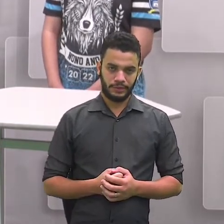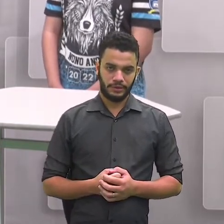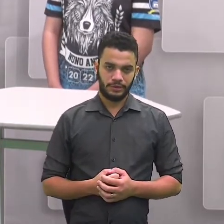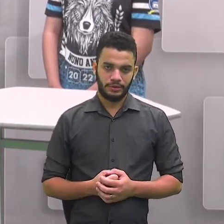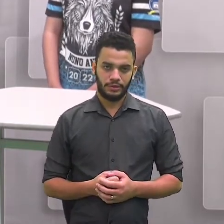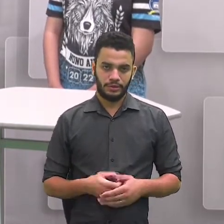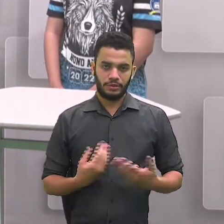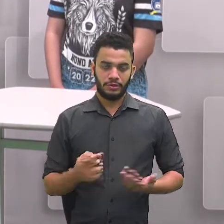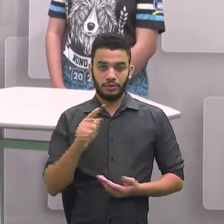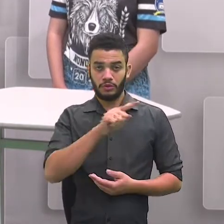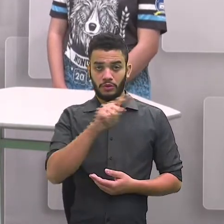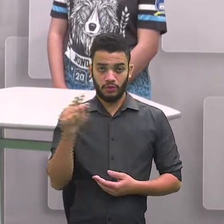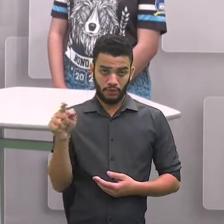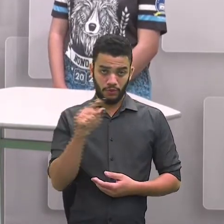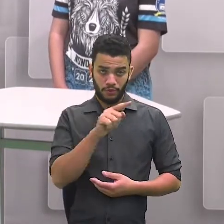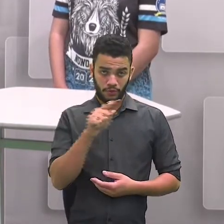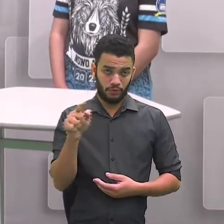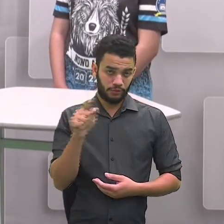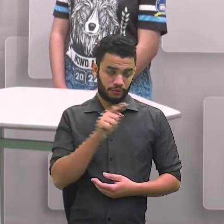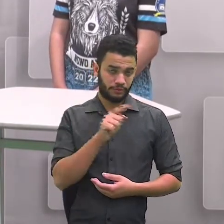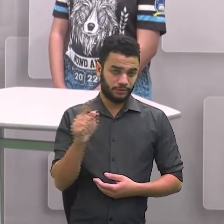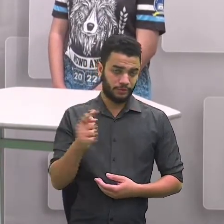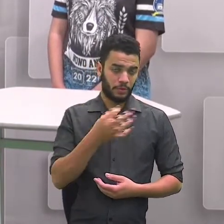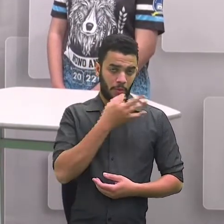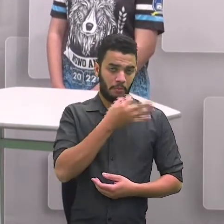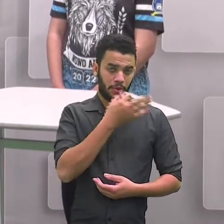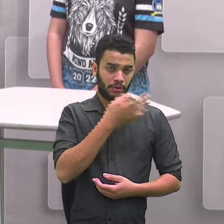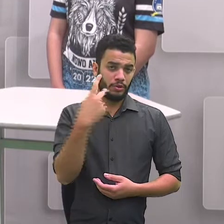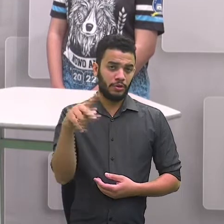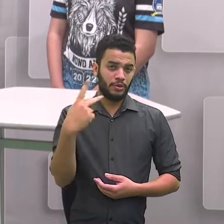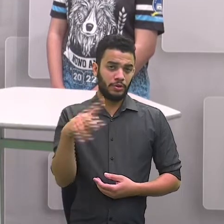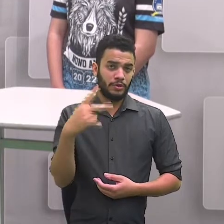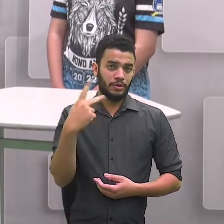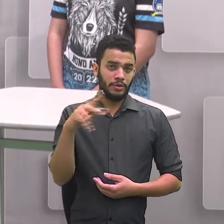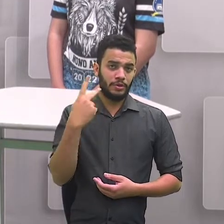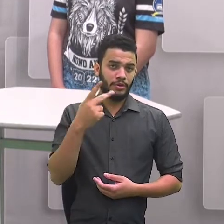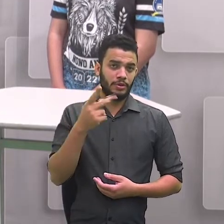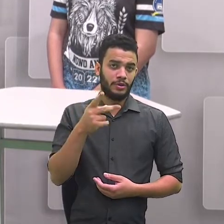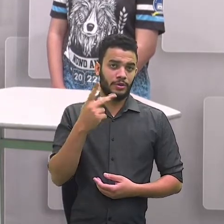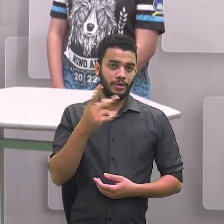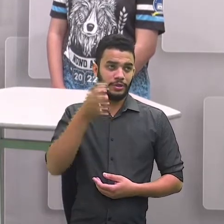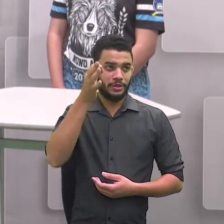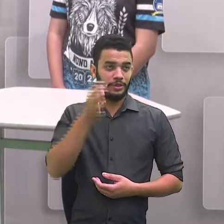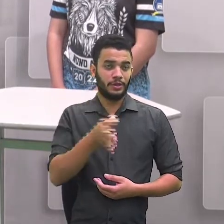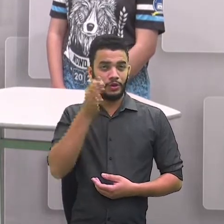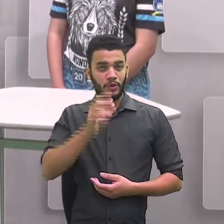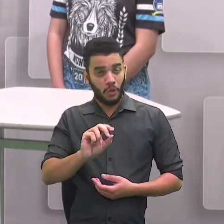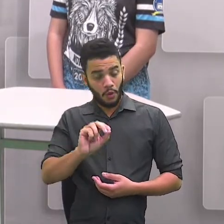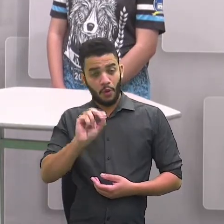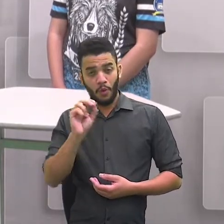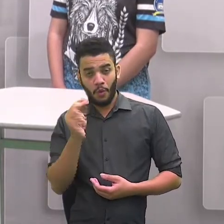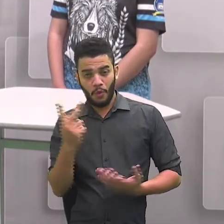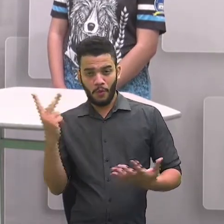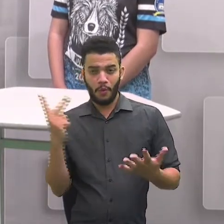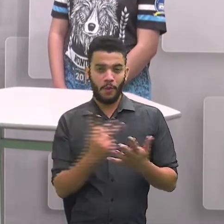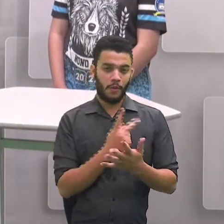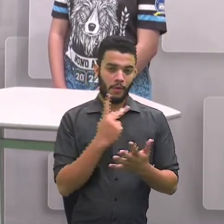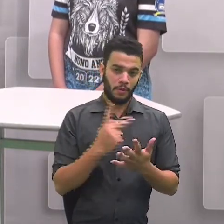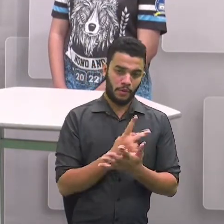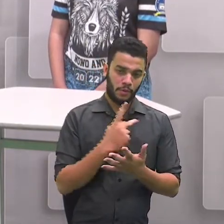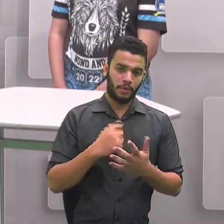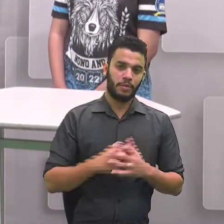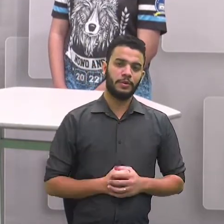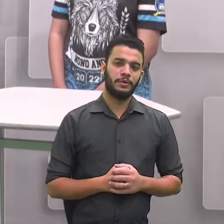E aí, pessoal de casa? Será que ela acertou essa? Meu filho, calma. E aí, pessoal da escola? E aí, será que ela